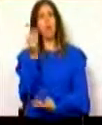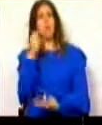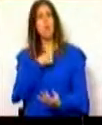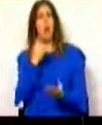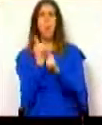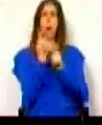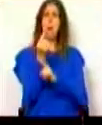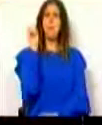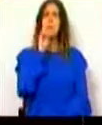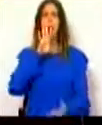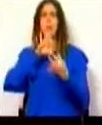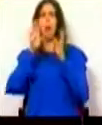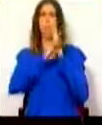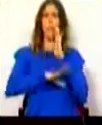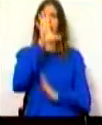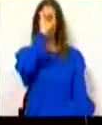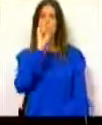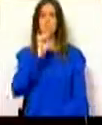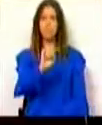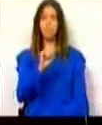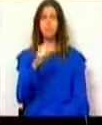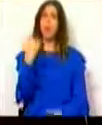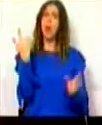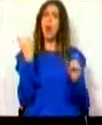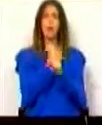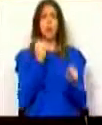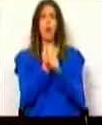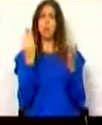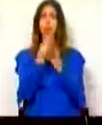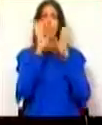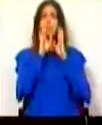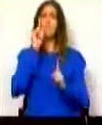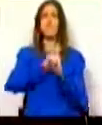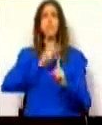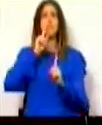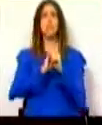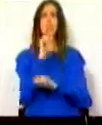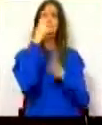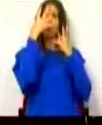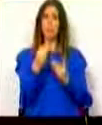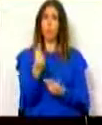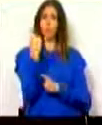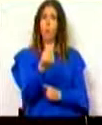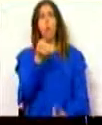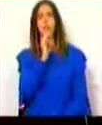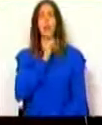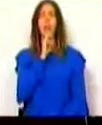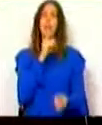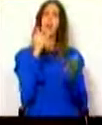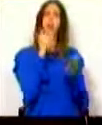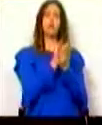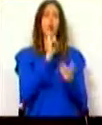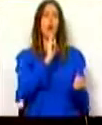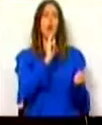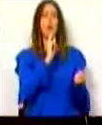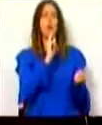palavras-chave nas ações programáticas deste Governo. Tarefas que requerem uma atenção constante e um orçamento que permita não só